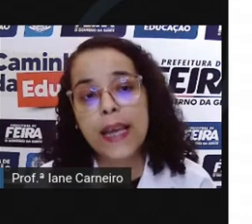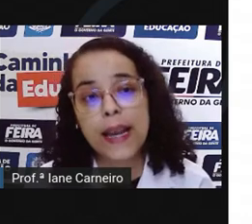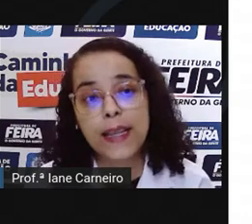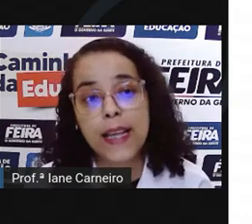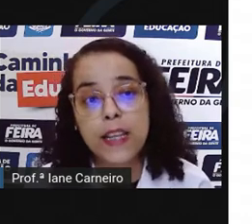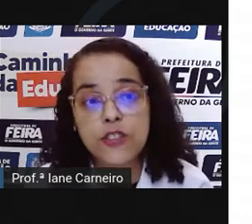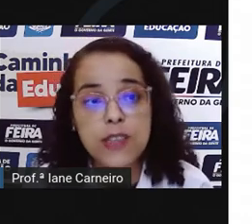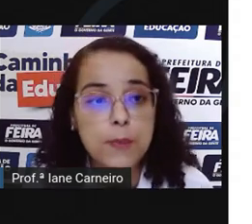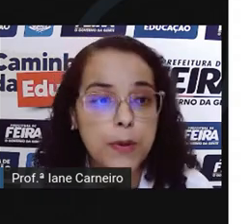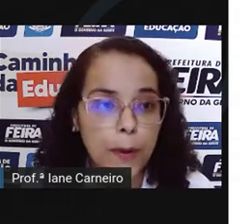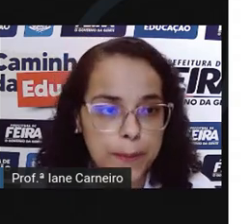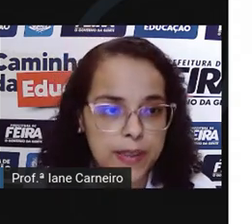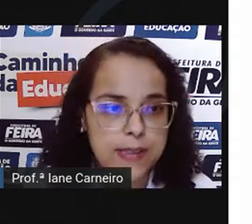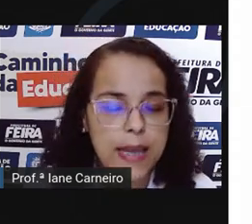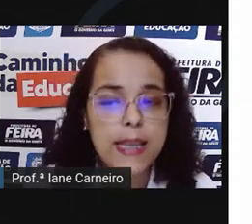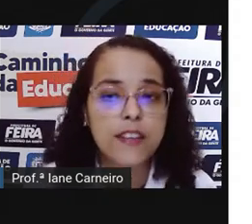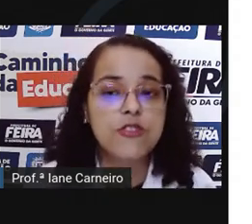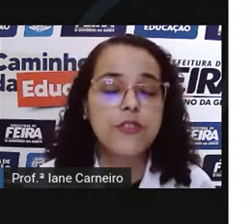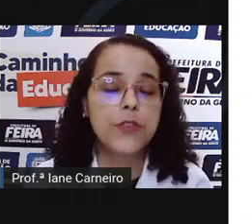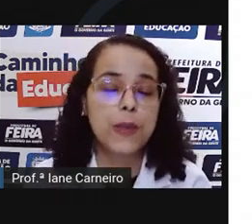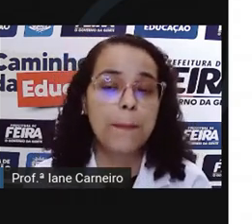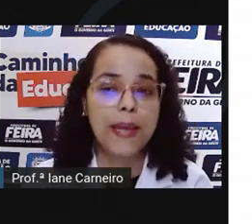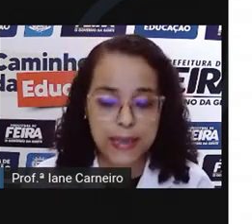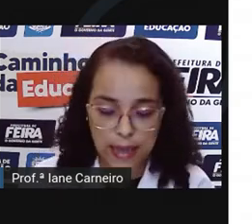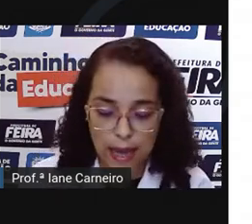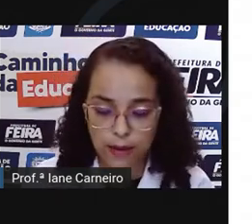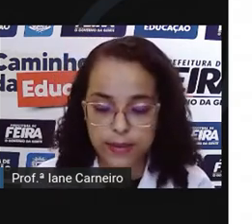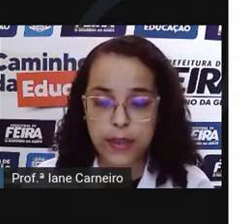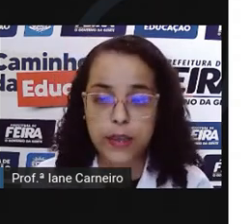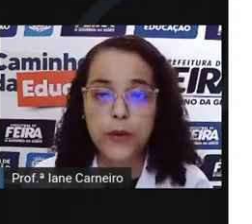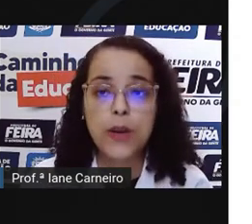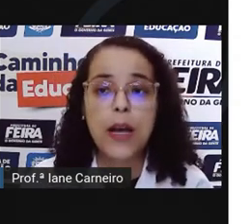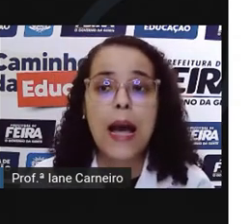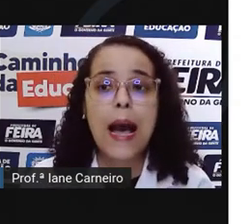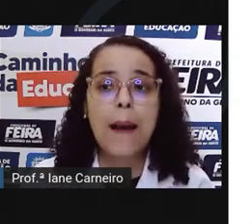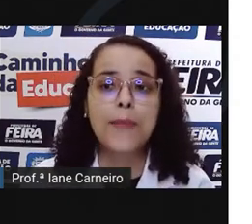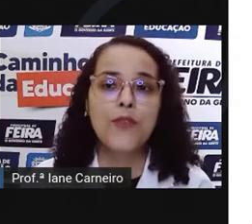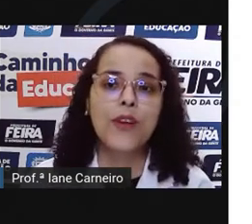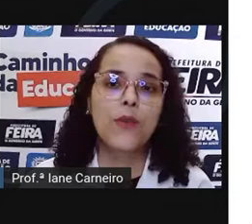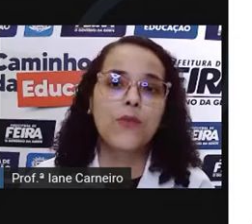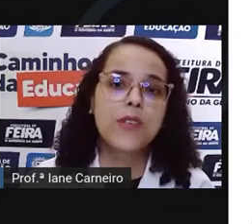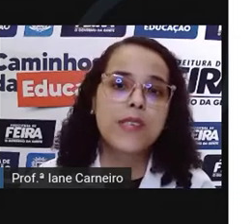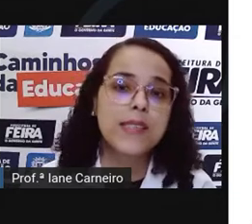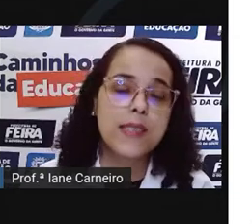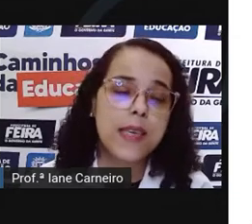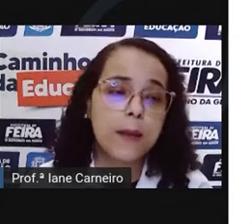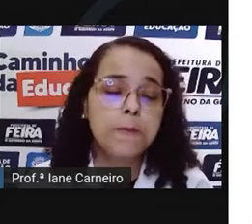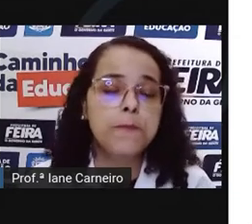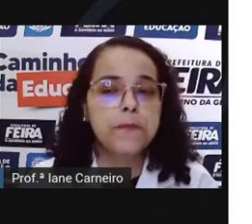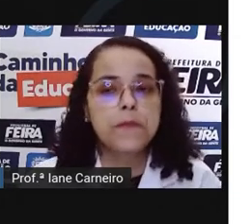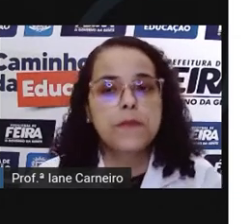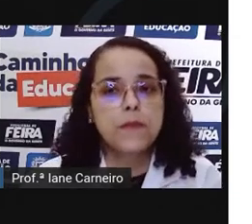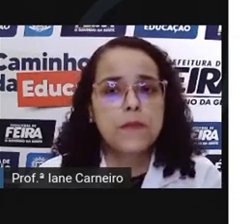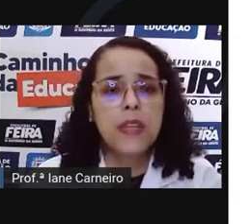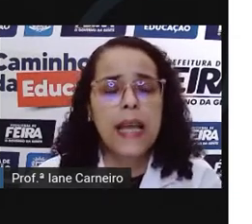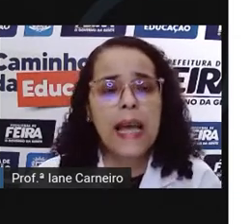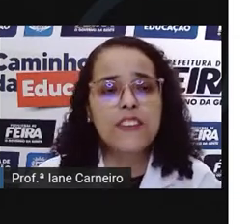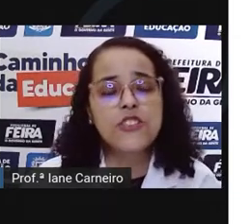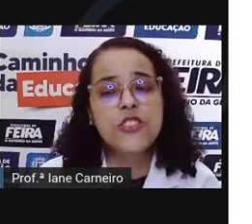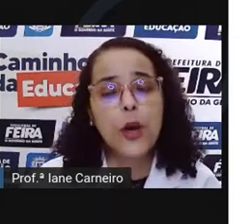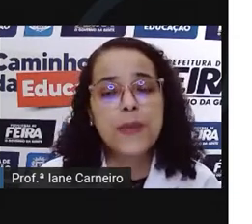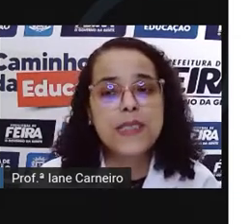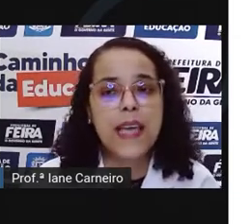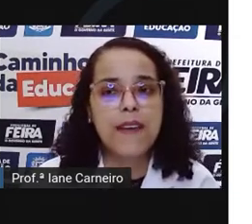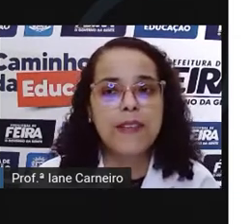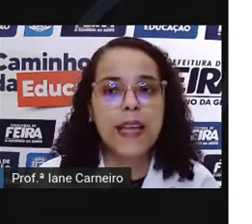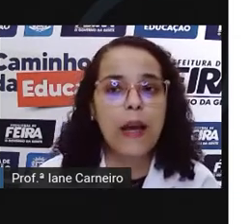vão ter características próprias, né? E a gente viu também que na aula anterior a Pró falou com vocês que a